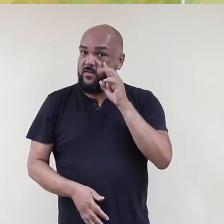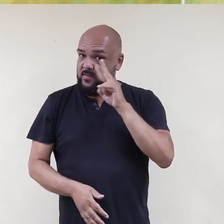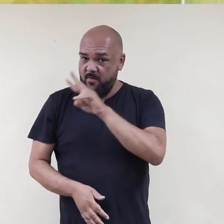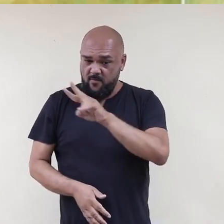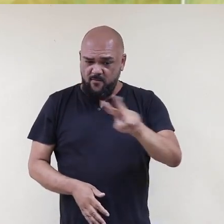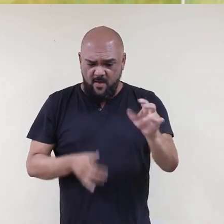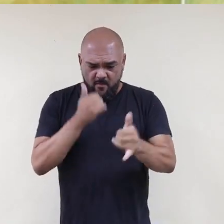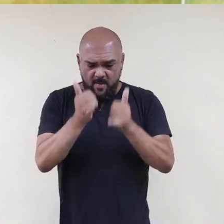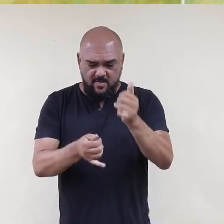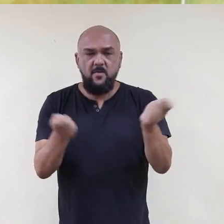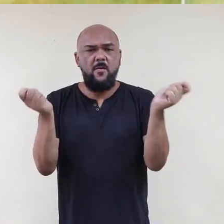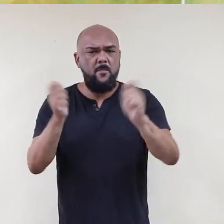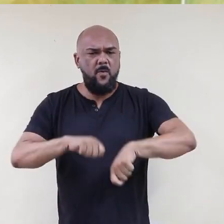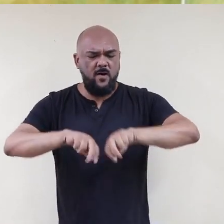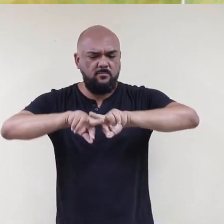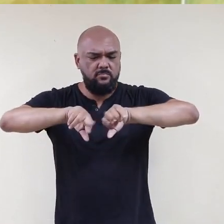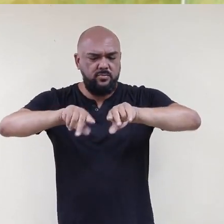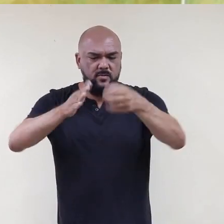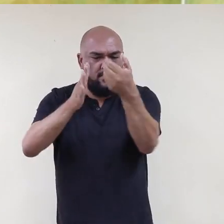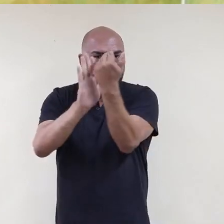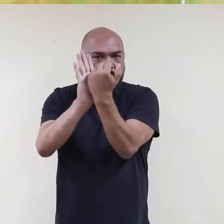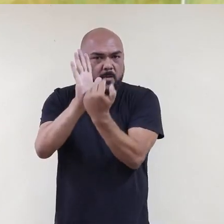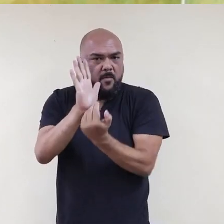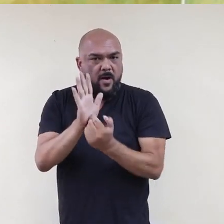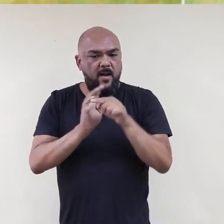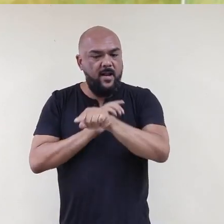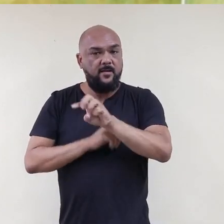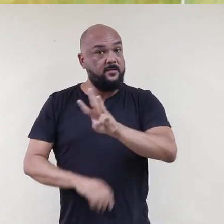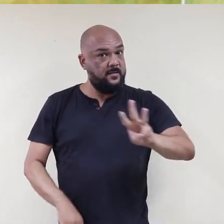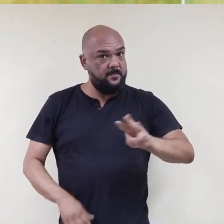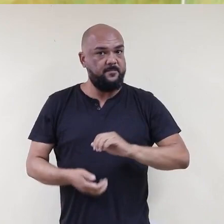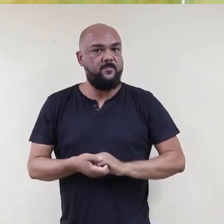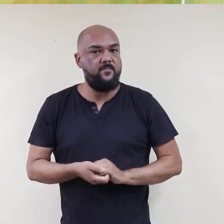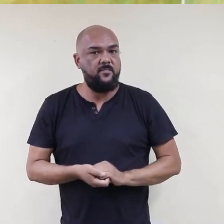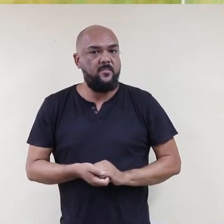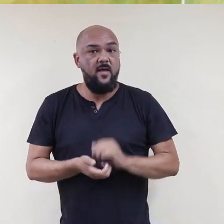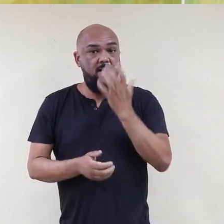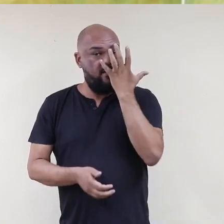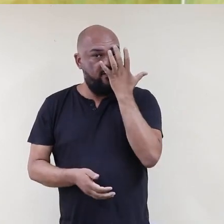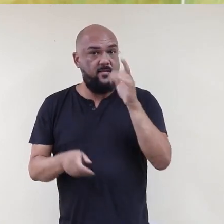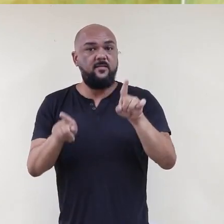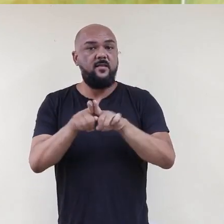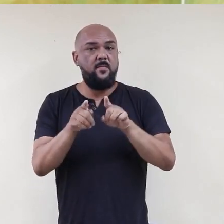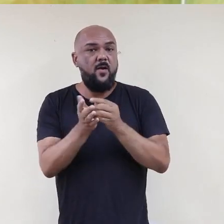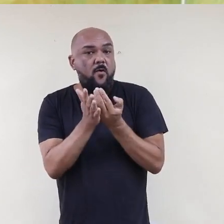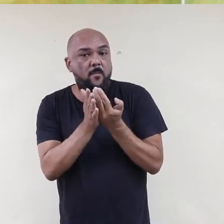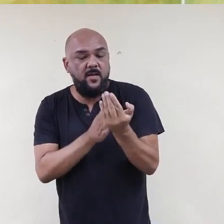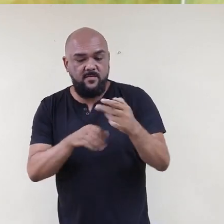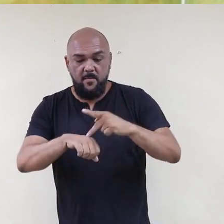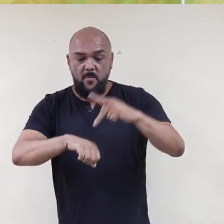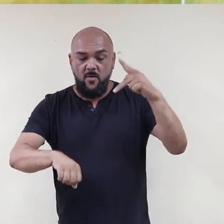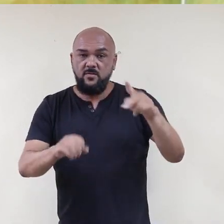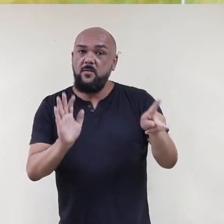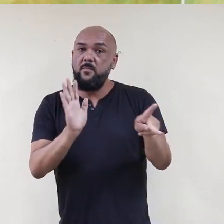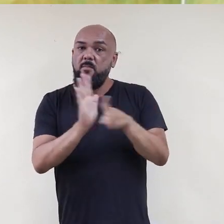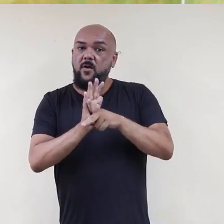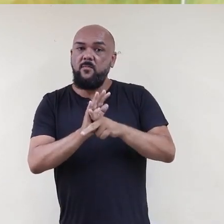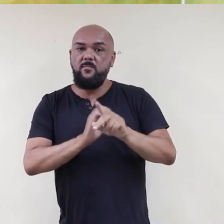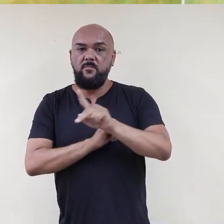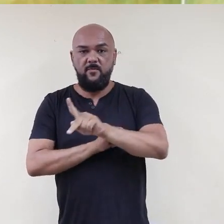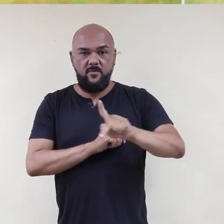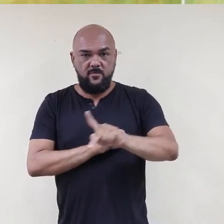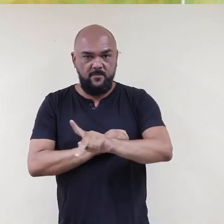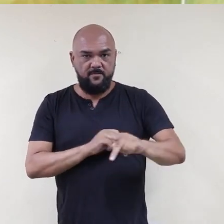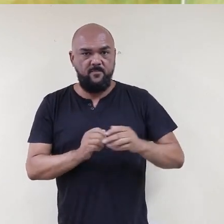pode conferir todos os detalhes dessa seleção em nosso site e fevereiro começam as inscrições para o prof pt